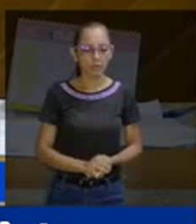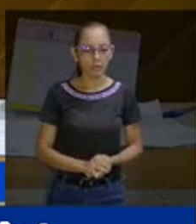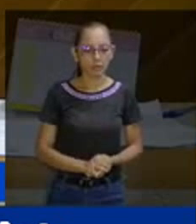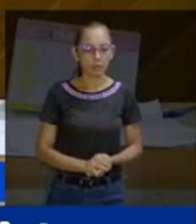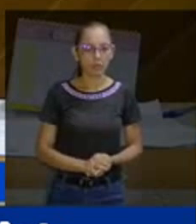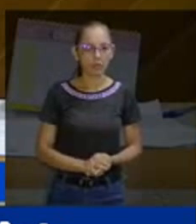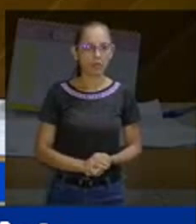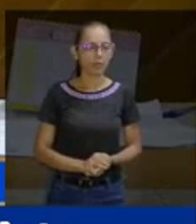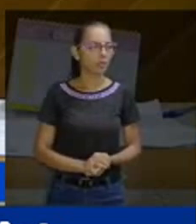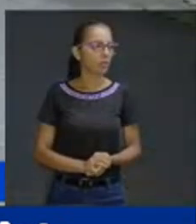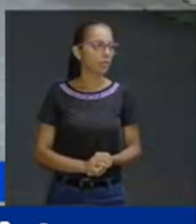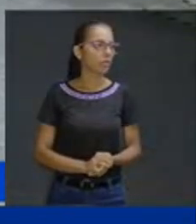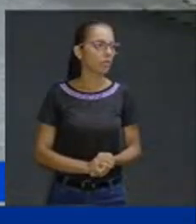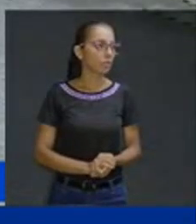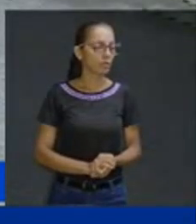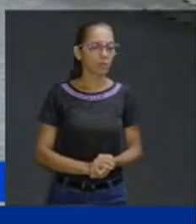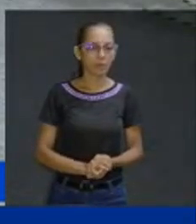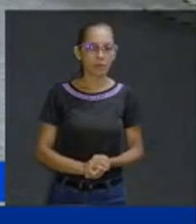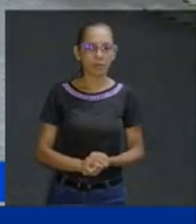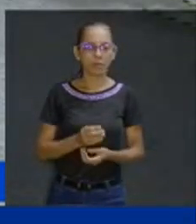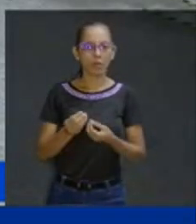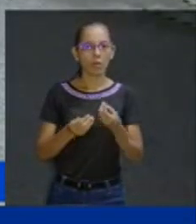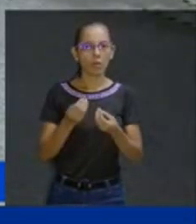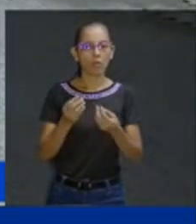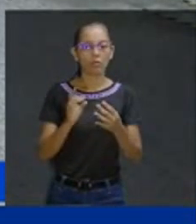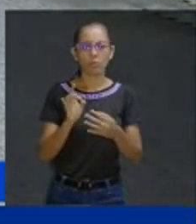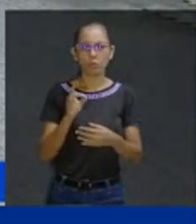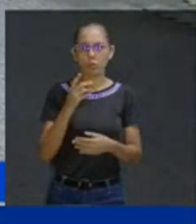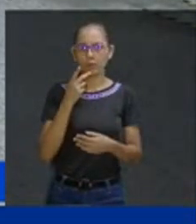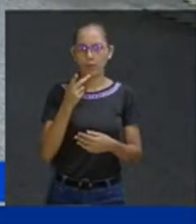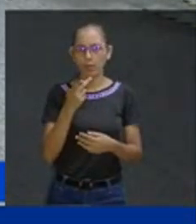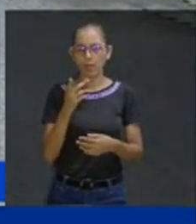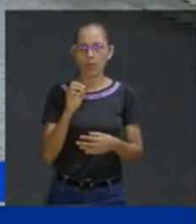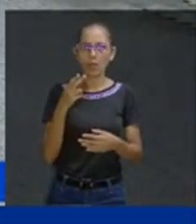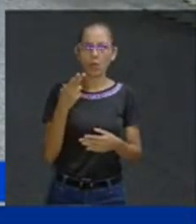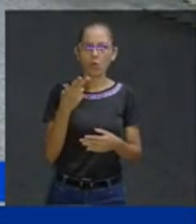vai... Excelência, como se trata de